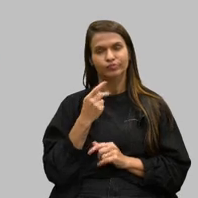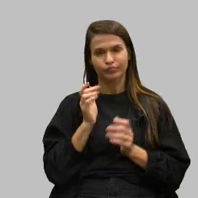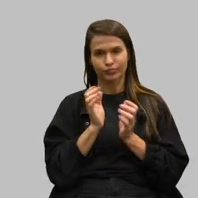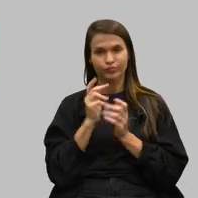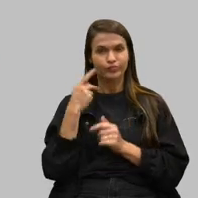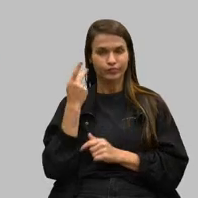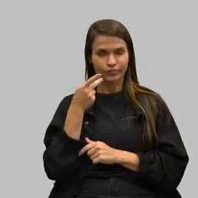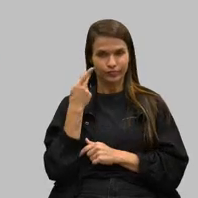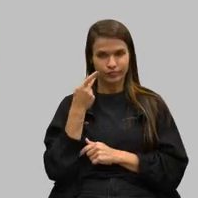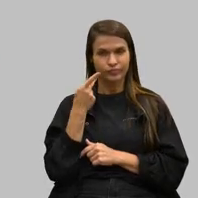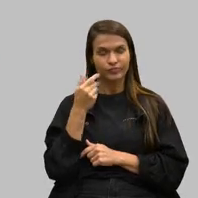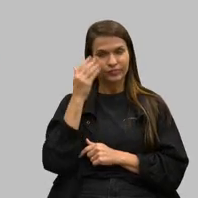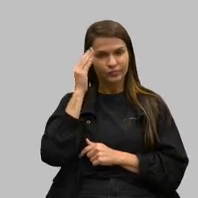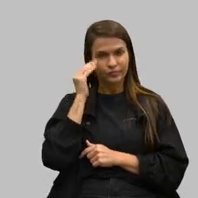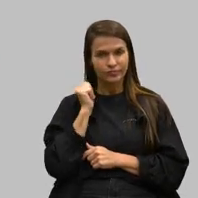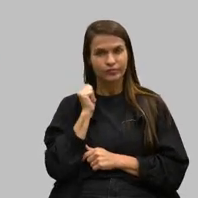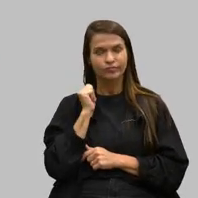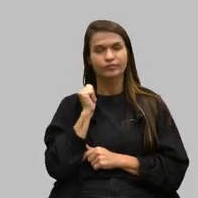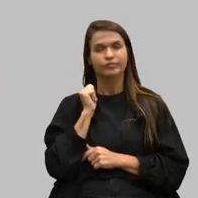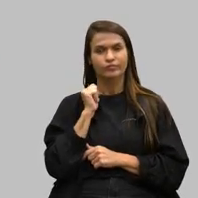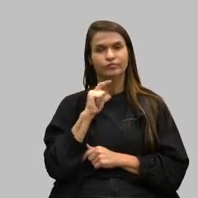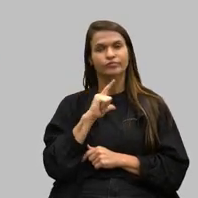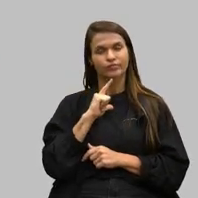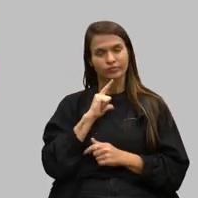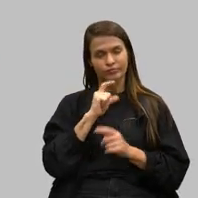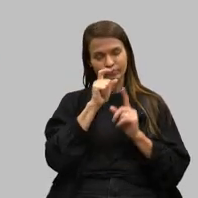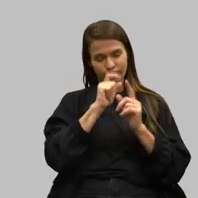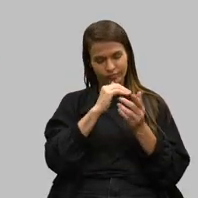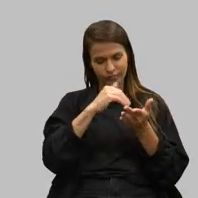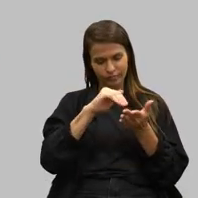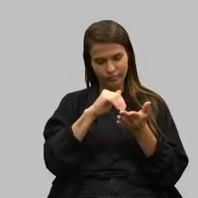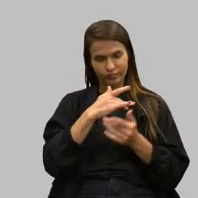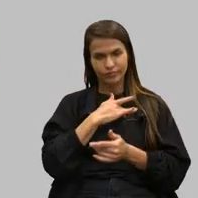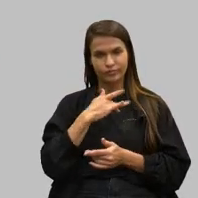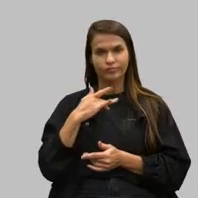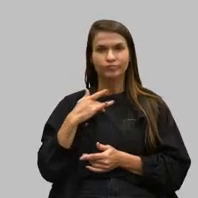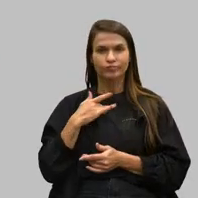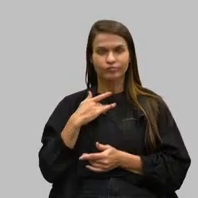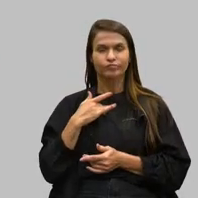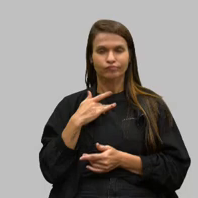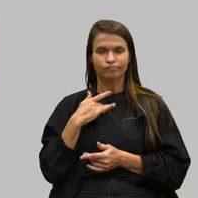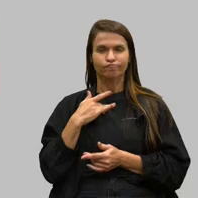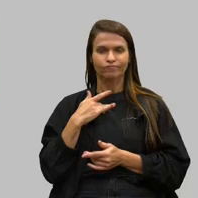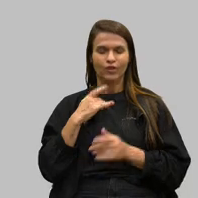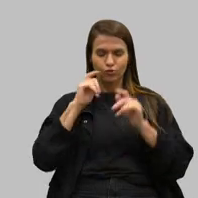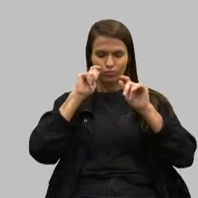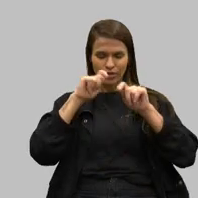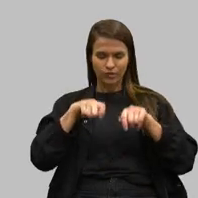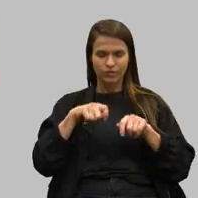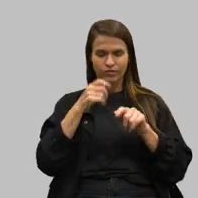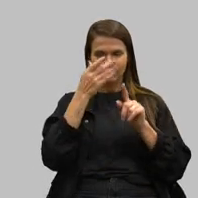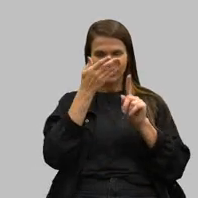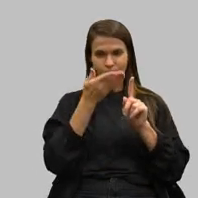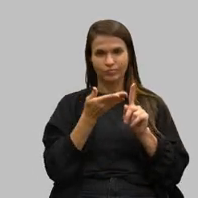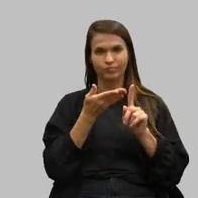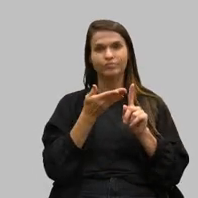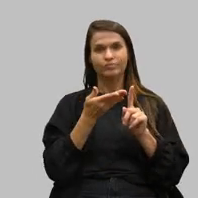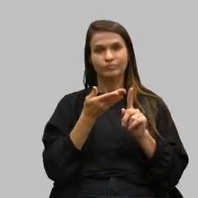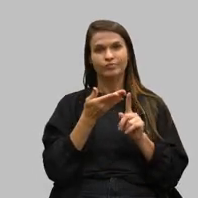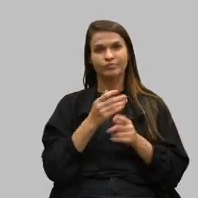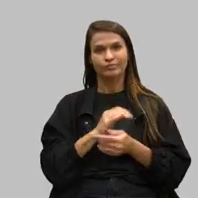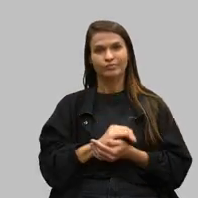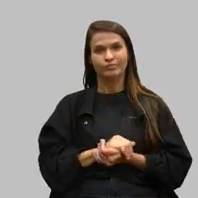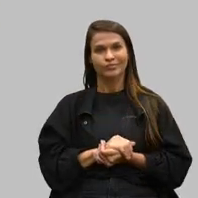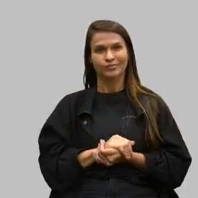parlamentares de saber que temos um secretário de saúde e da envergadura do senhor, da competência do senhor, o que é isso, senhor